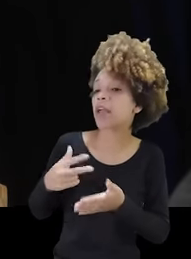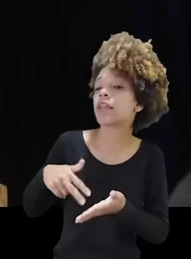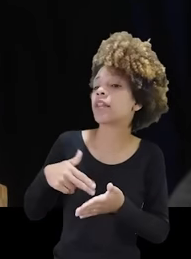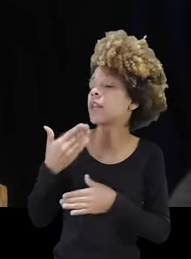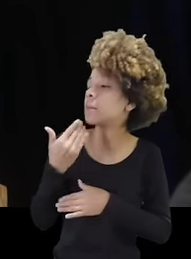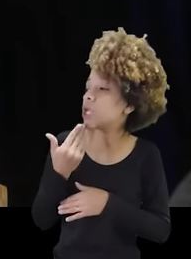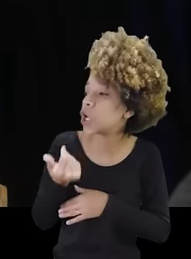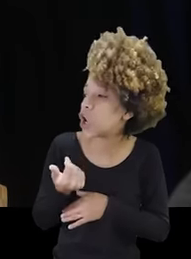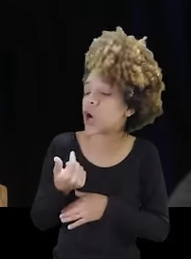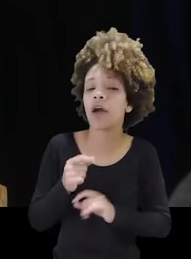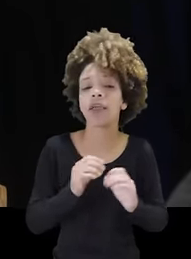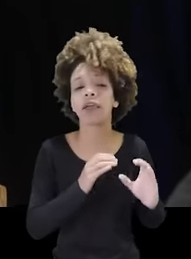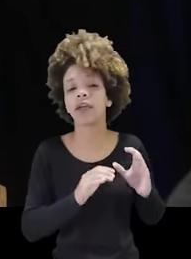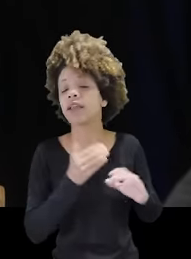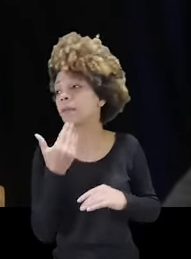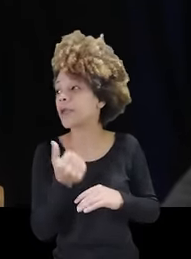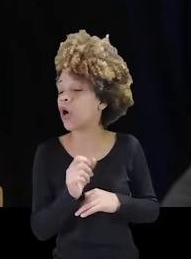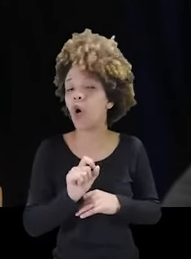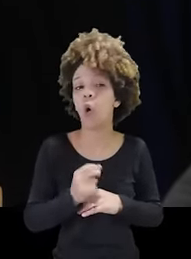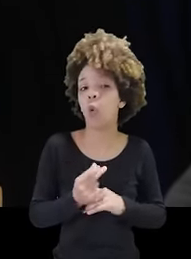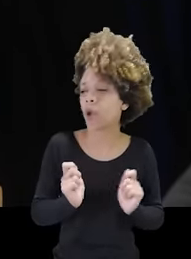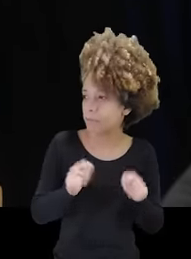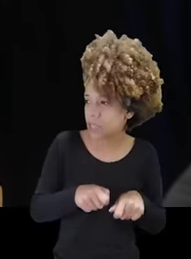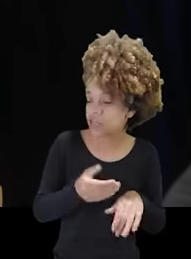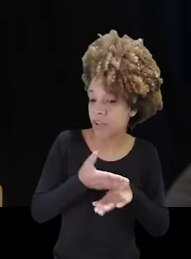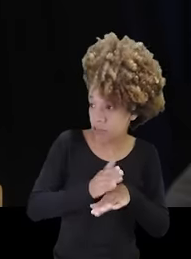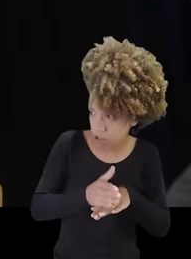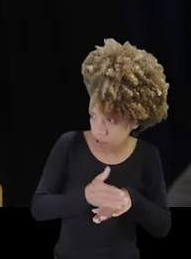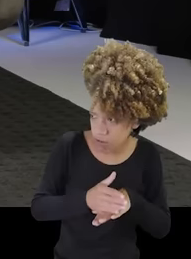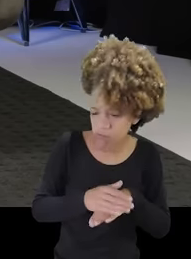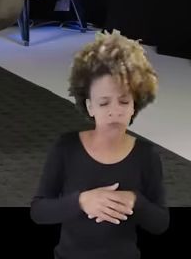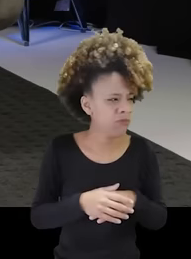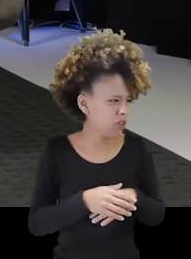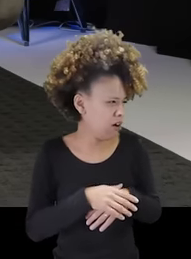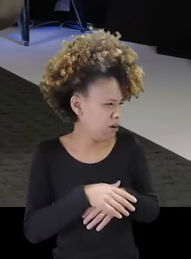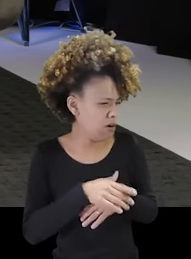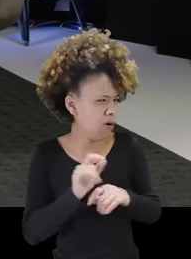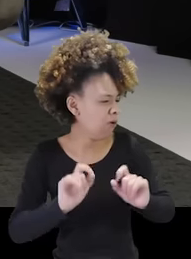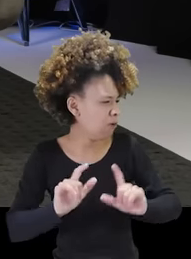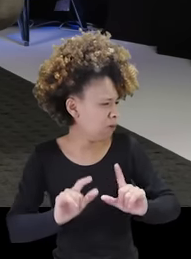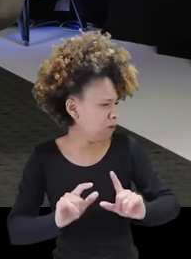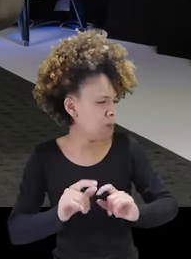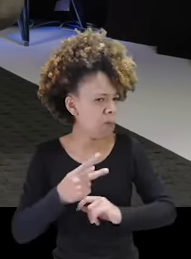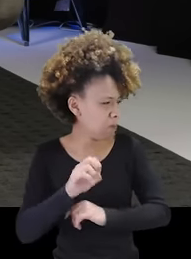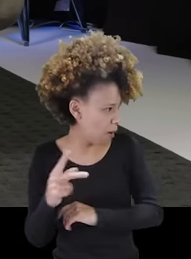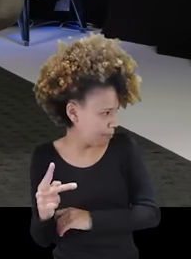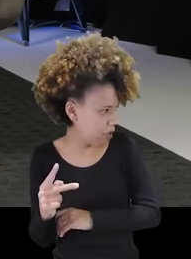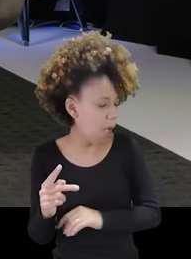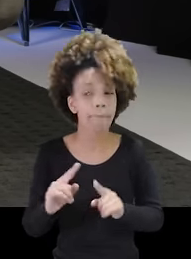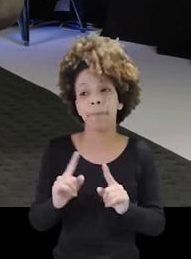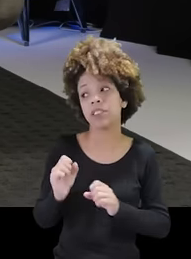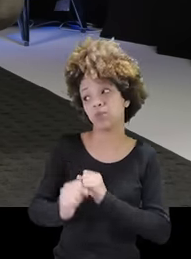quem dança bem quem canta bem ou quem tem potencial e vai treinando essa pessoa tipo é um reality show lá o ponto Super Pop do